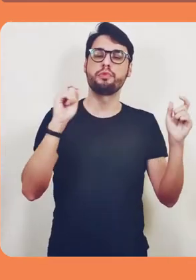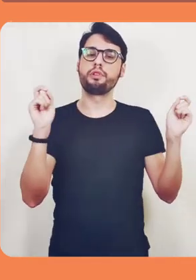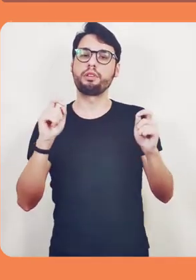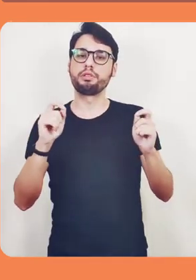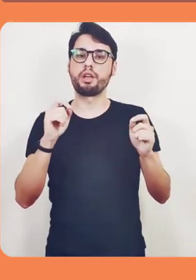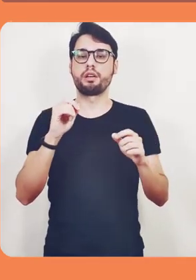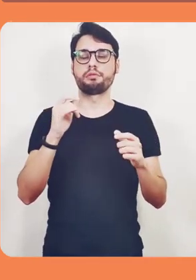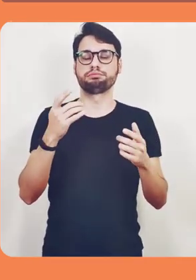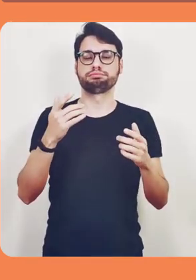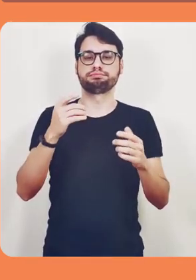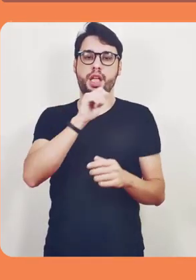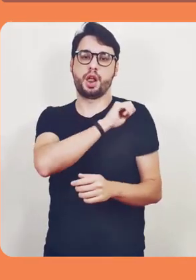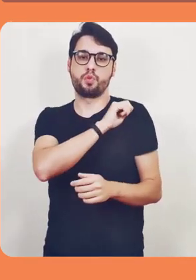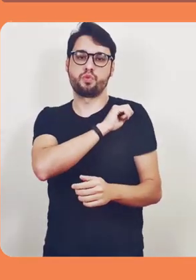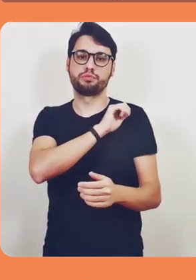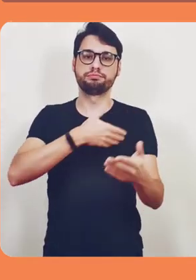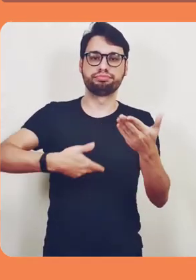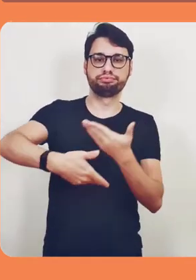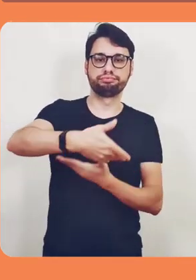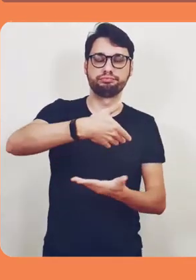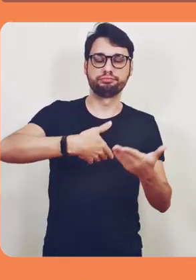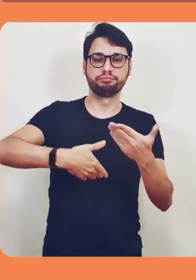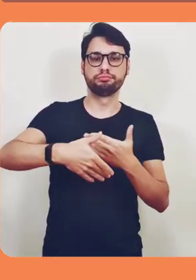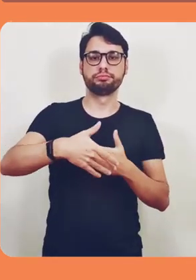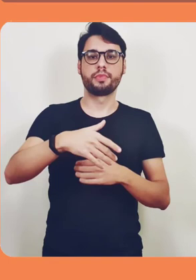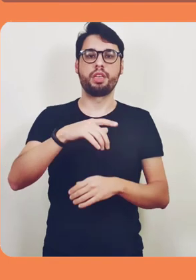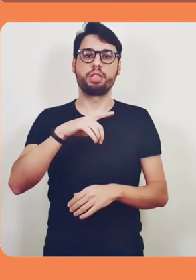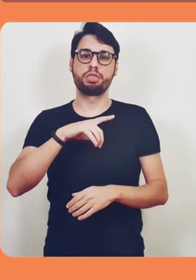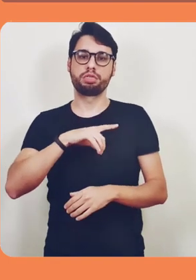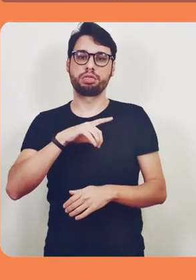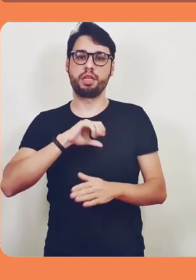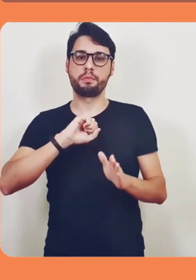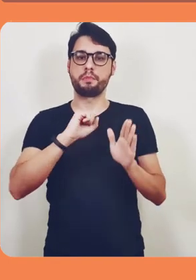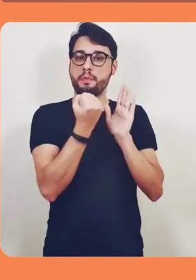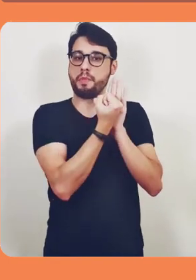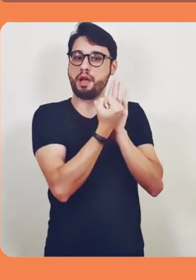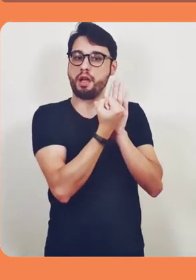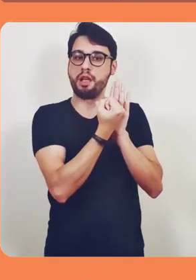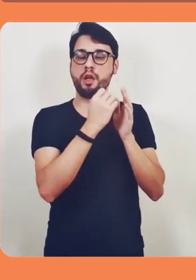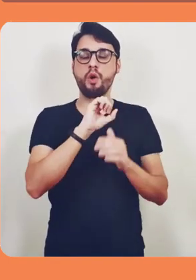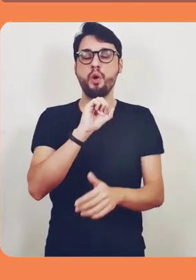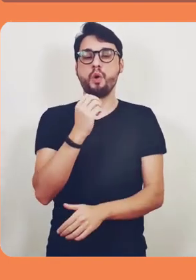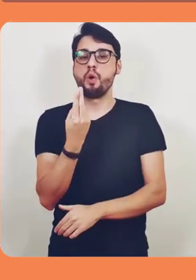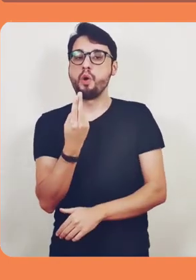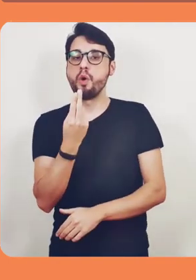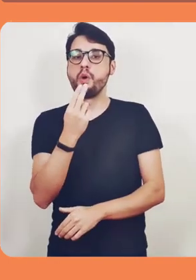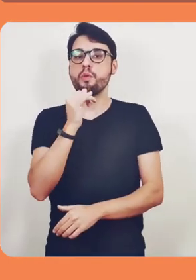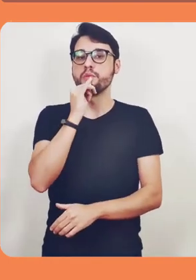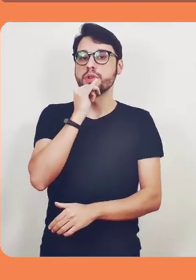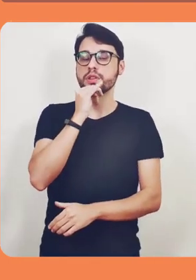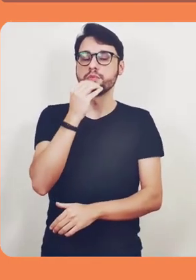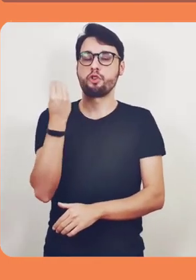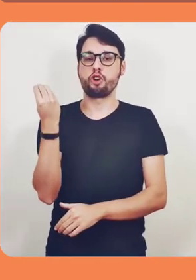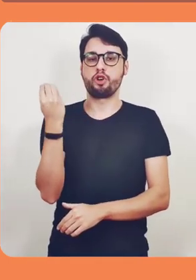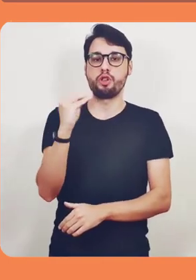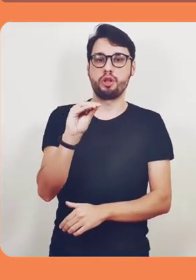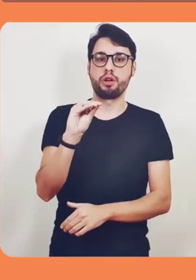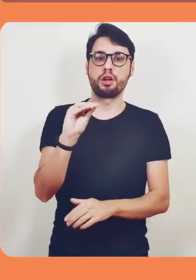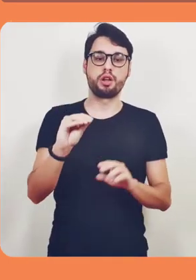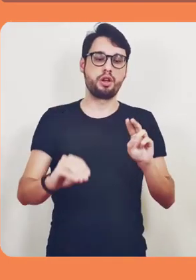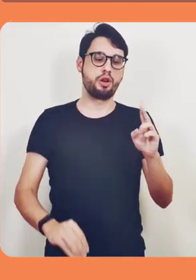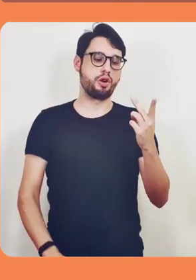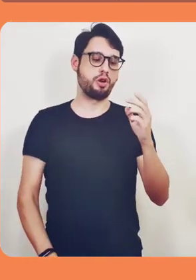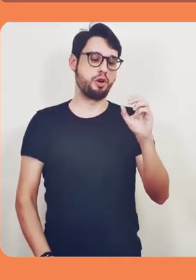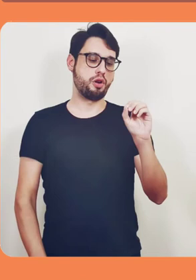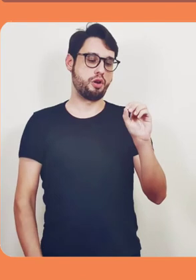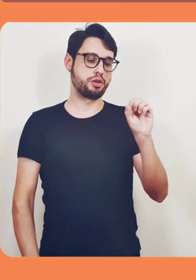existentes para você interagir com seu aluno interagir com seu vídeo desde um simples rótulo até